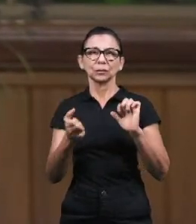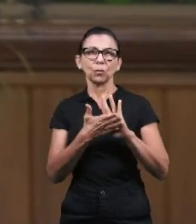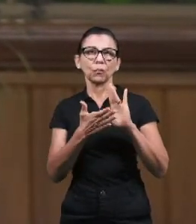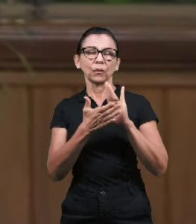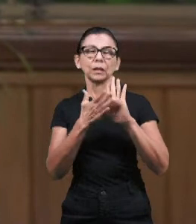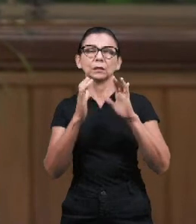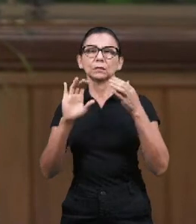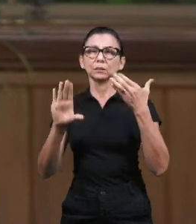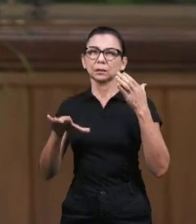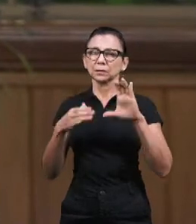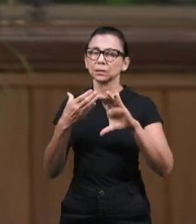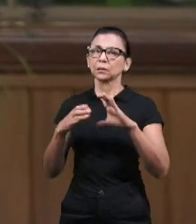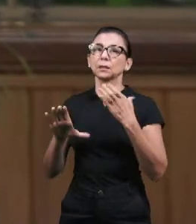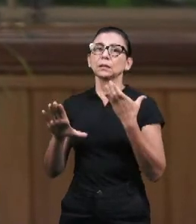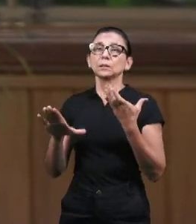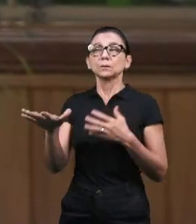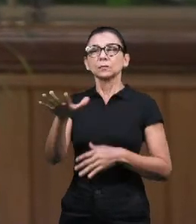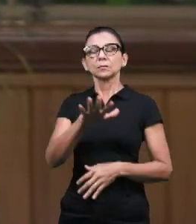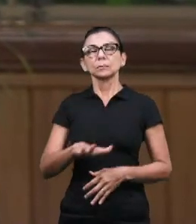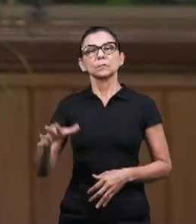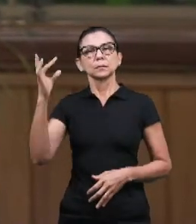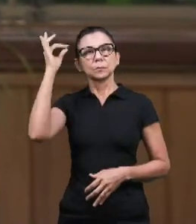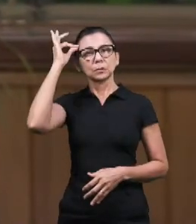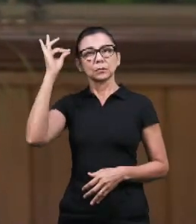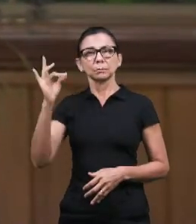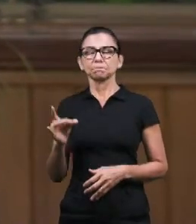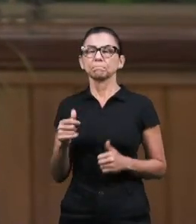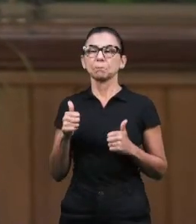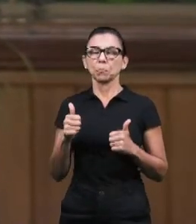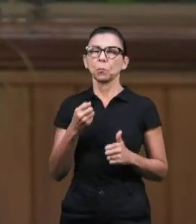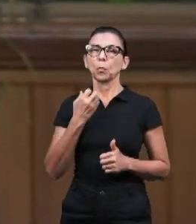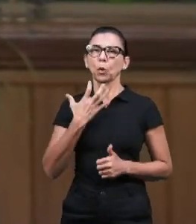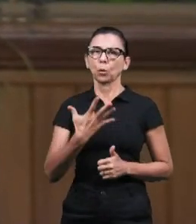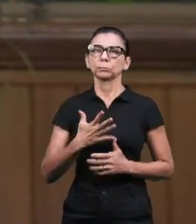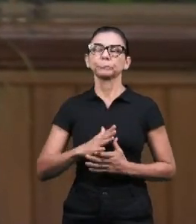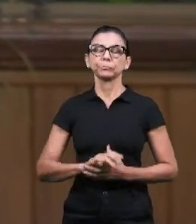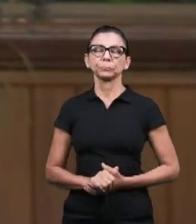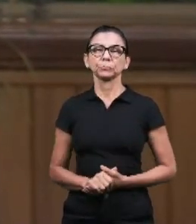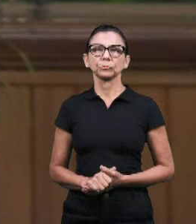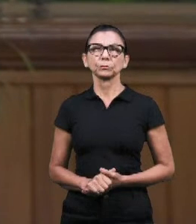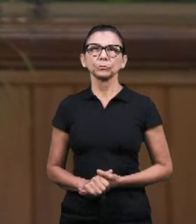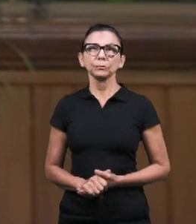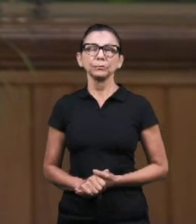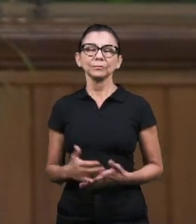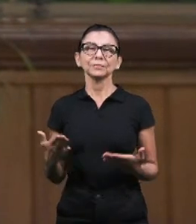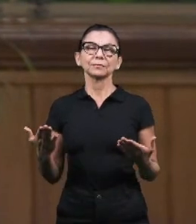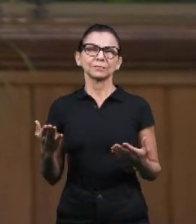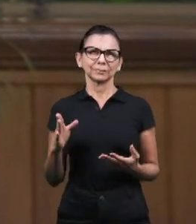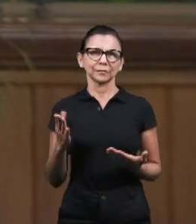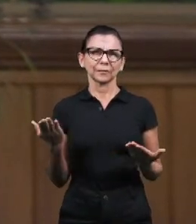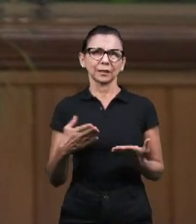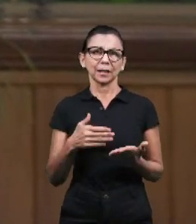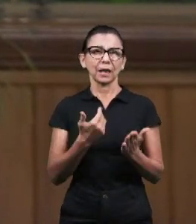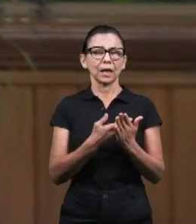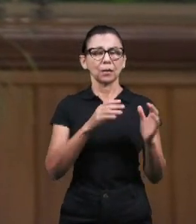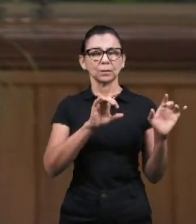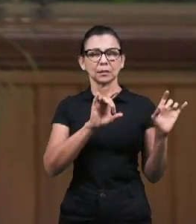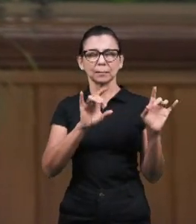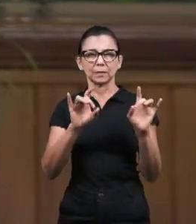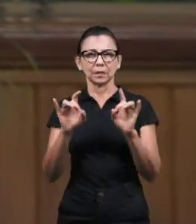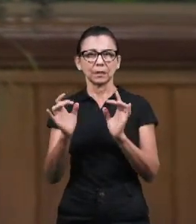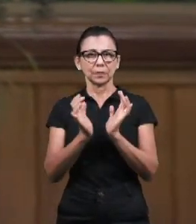um ambiente espiritual muito bom para as aulas. As aulas foram realmente hoje muito especiais, voltadas para pastores,